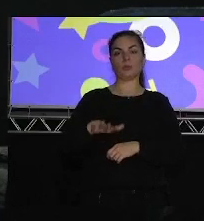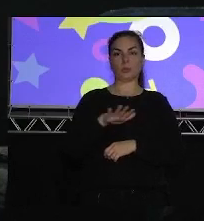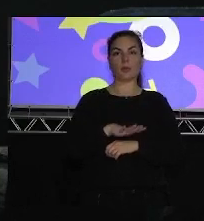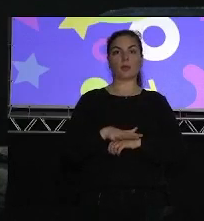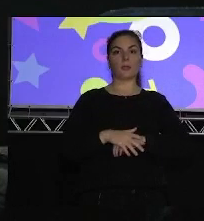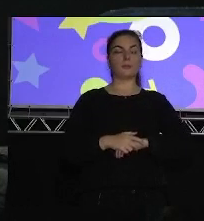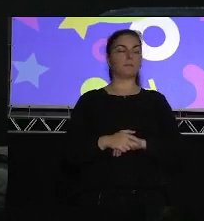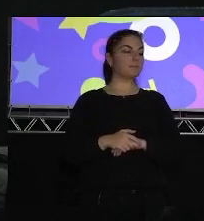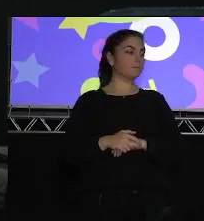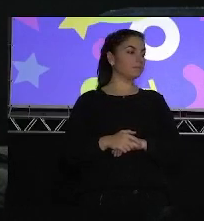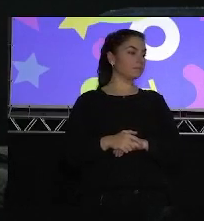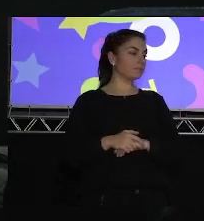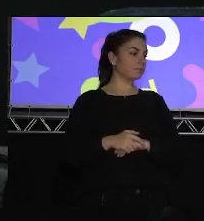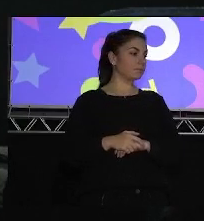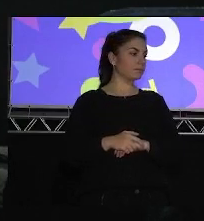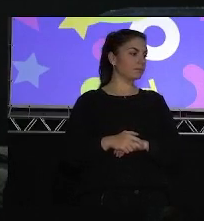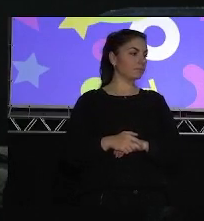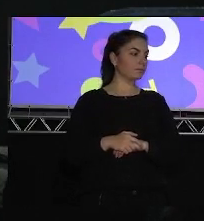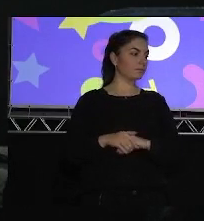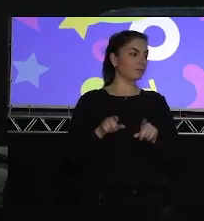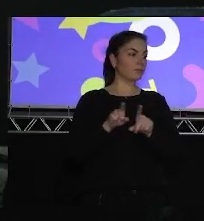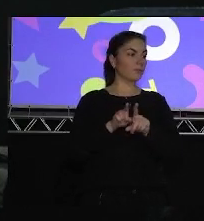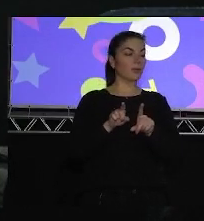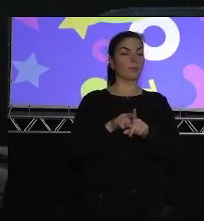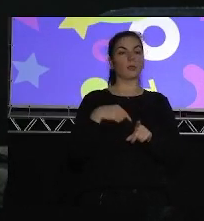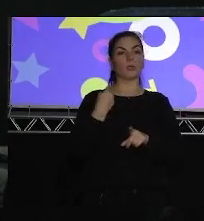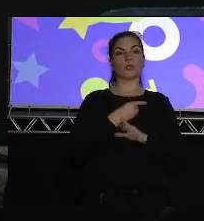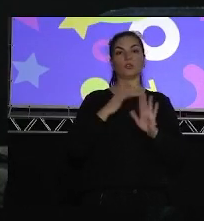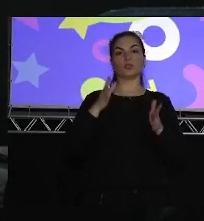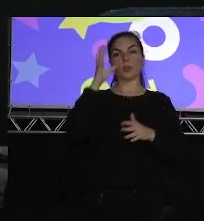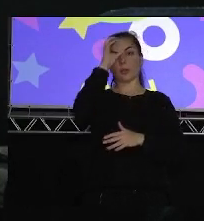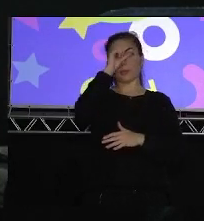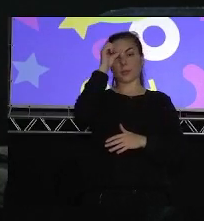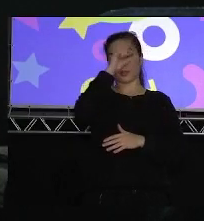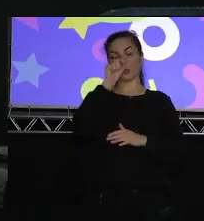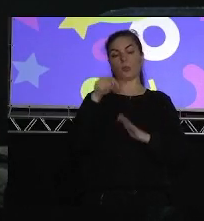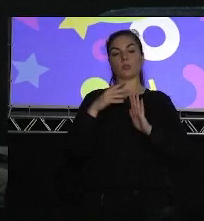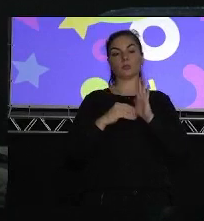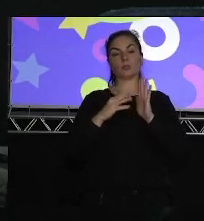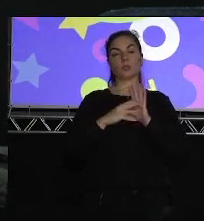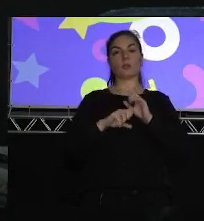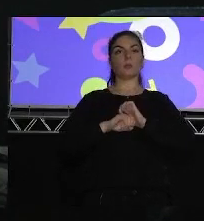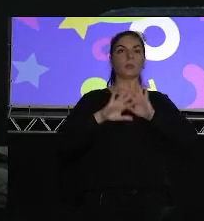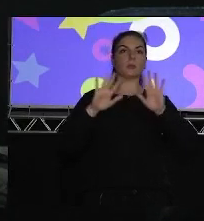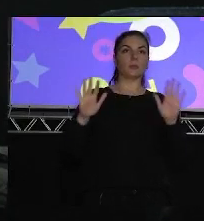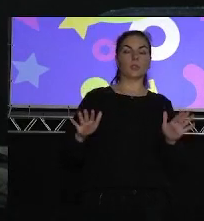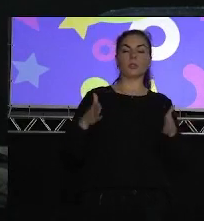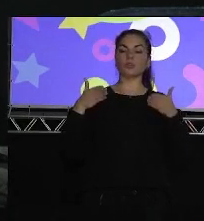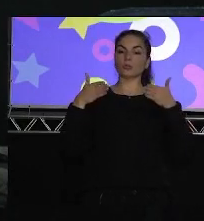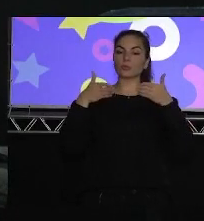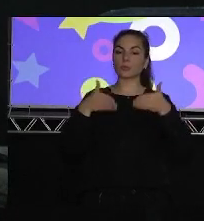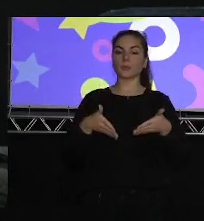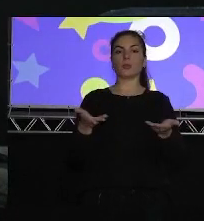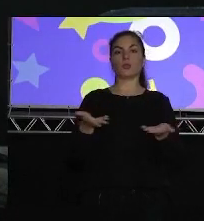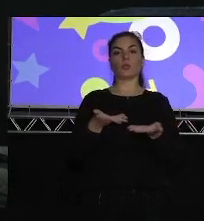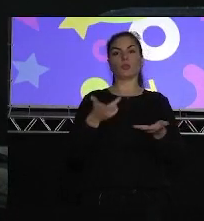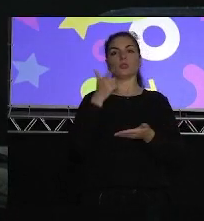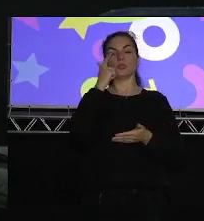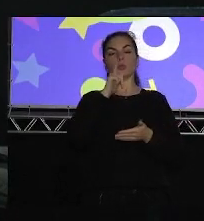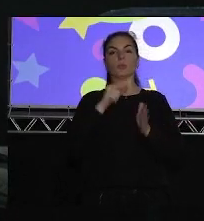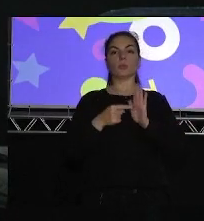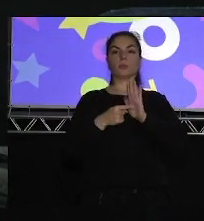Tá? E a gente aprendeu algumas coisas, que o modelo trouxe mais transparência, direcionamento. Agora a gente consegue demonstrar um